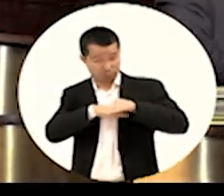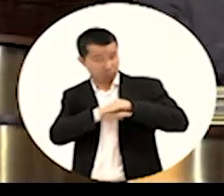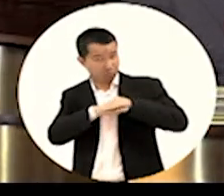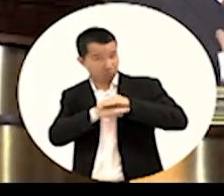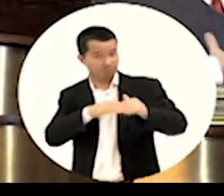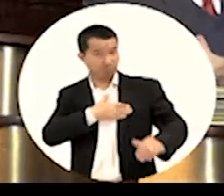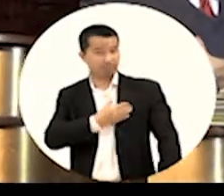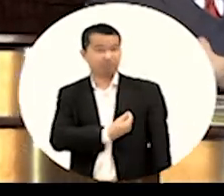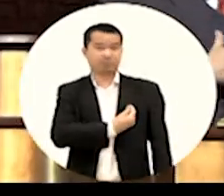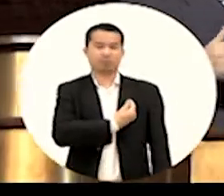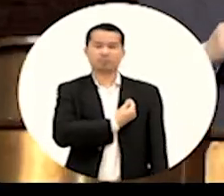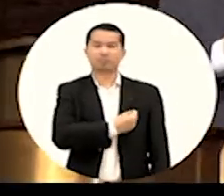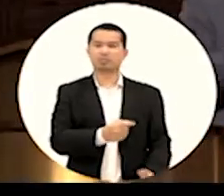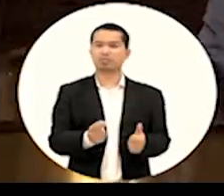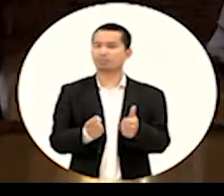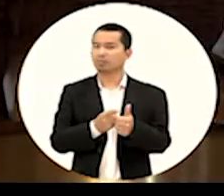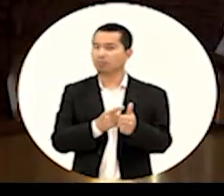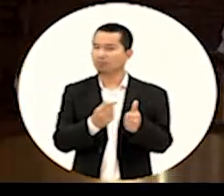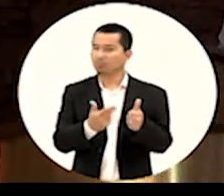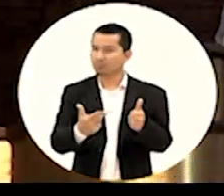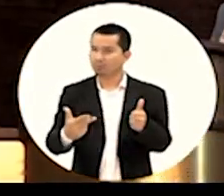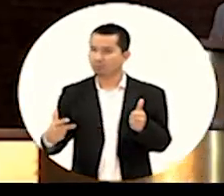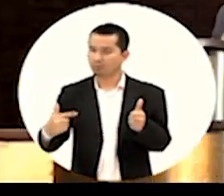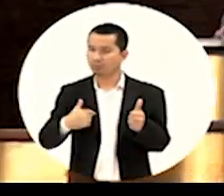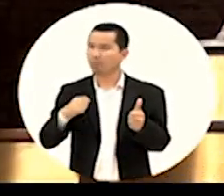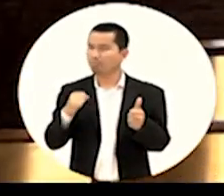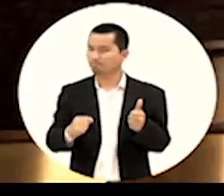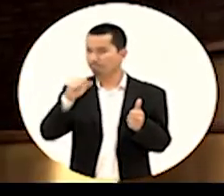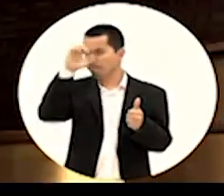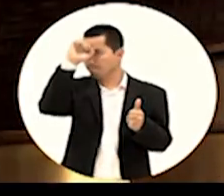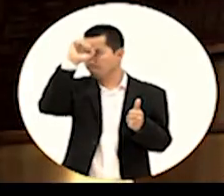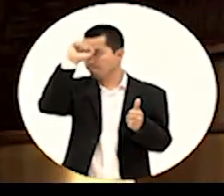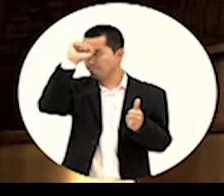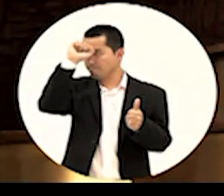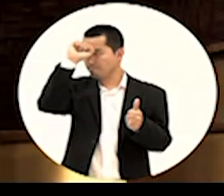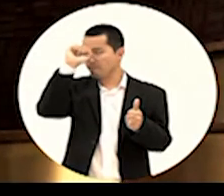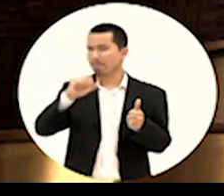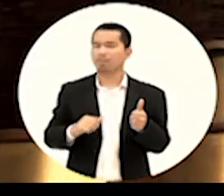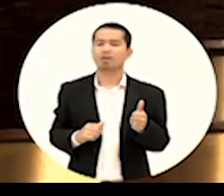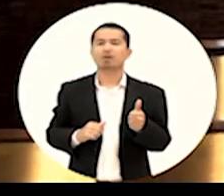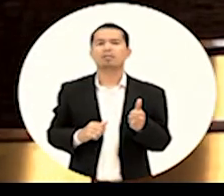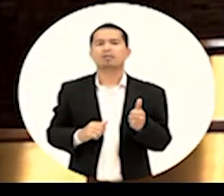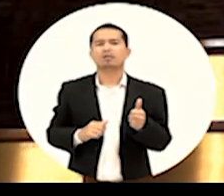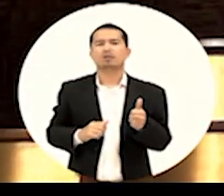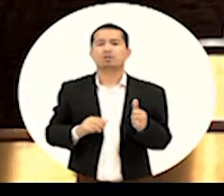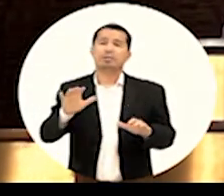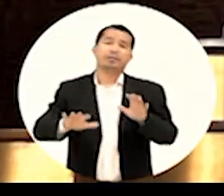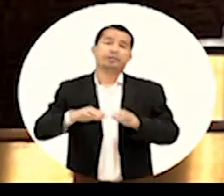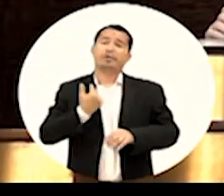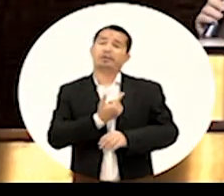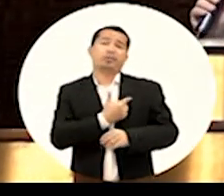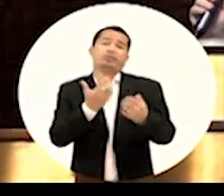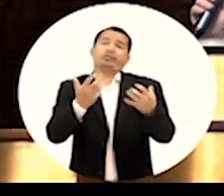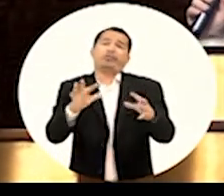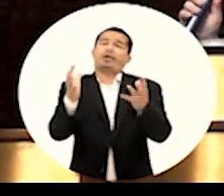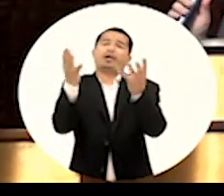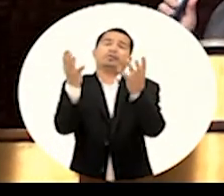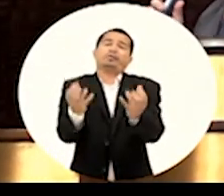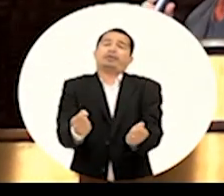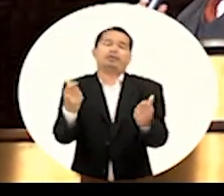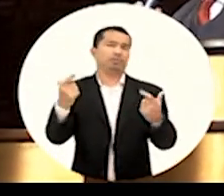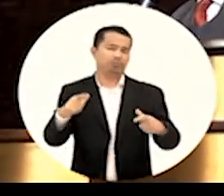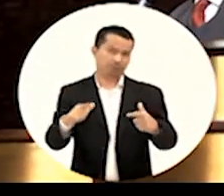posso cultivar na minha vida? A primeira delas, e que às vezes a gente não está